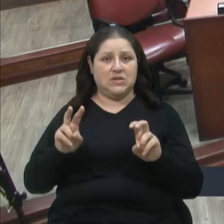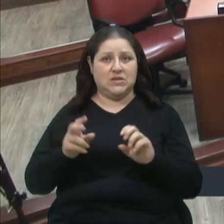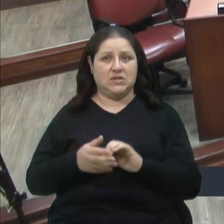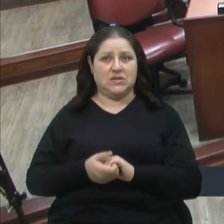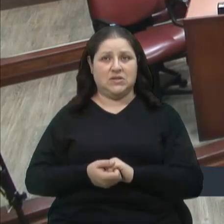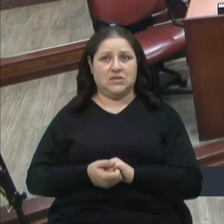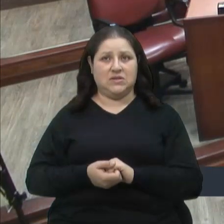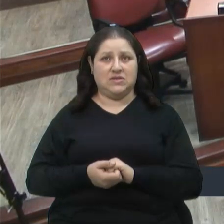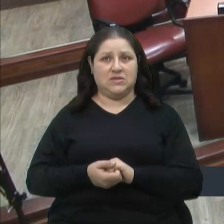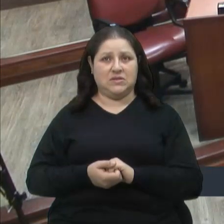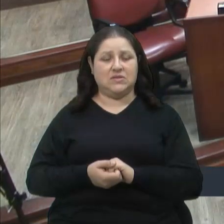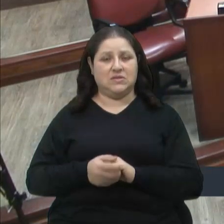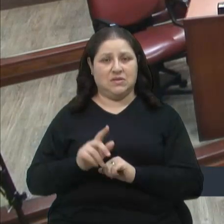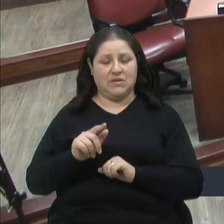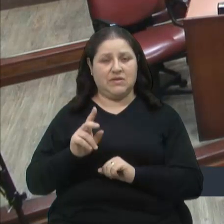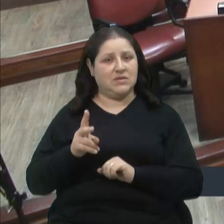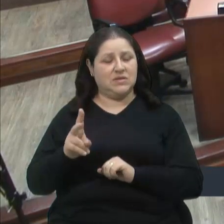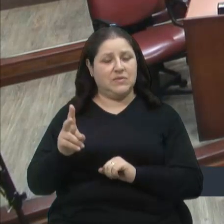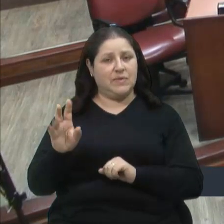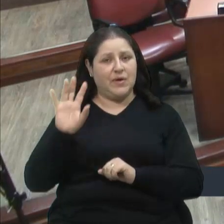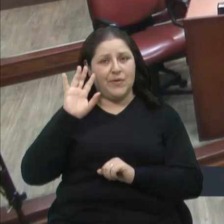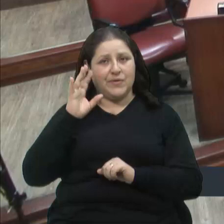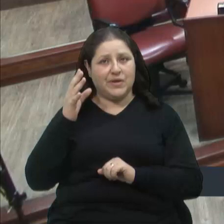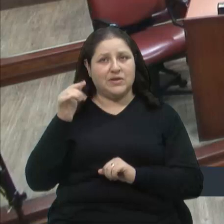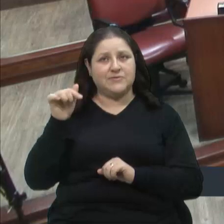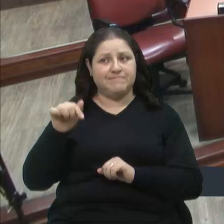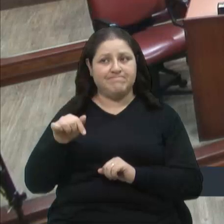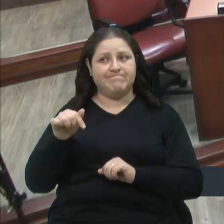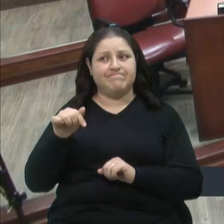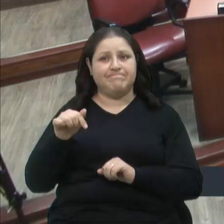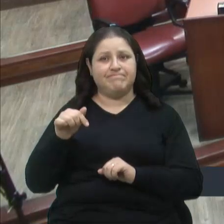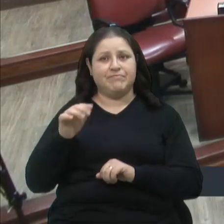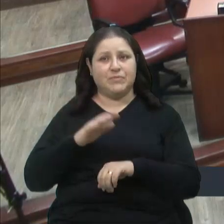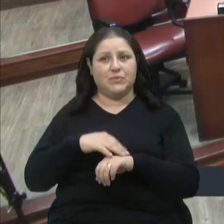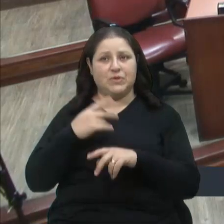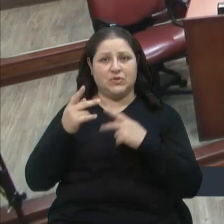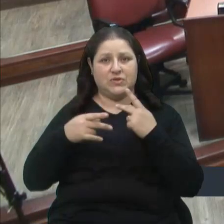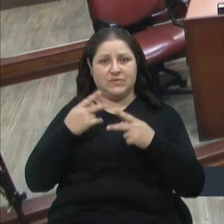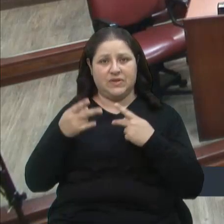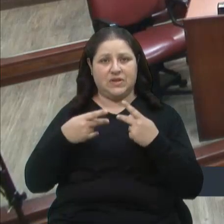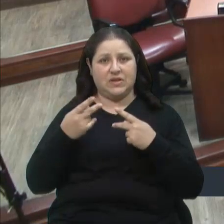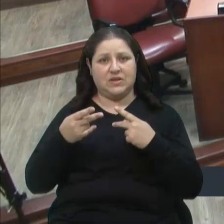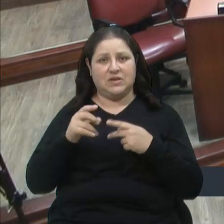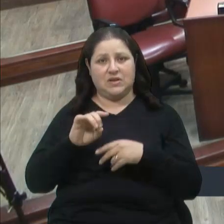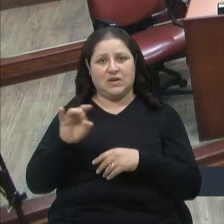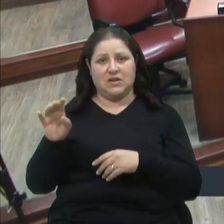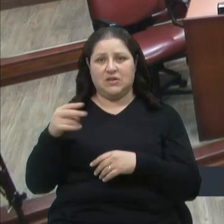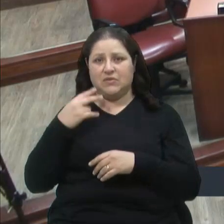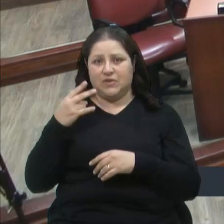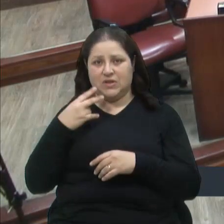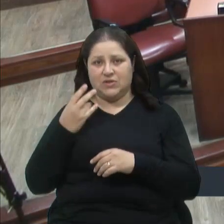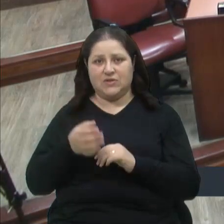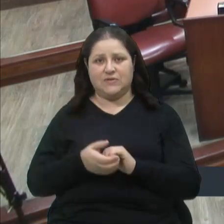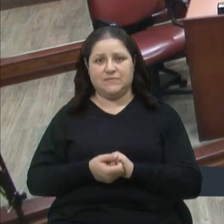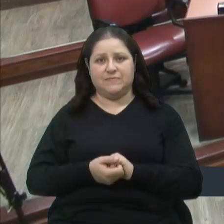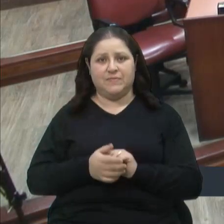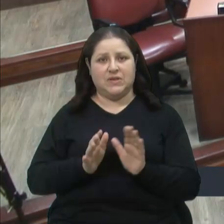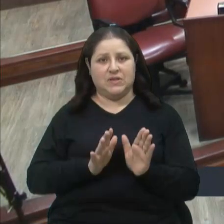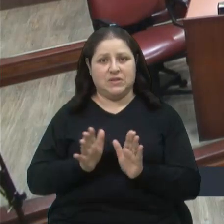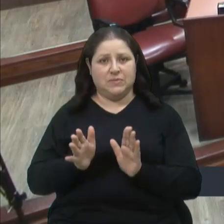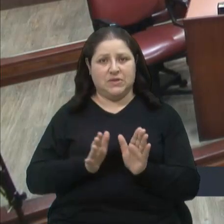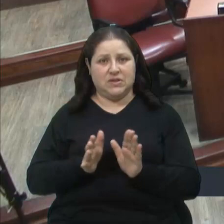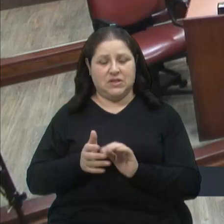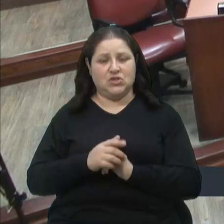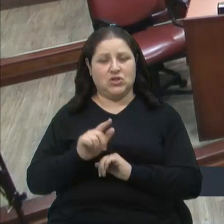que ele é recorrente nas nossas falas aqui, de cada um dos nobres vereadores, da